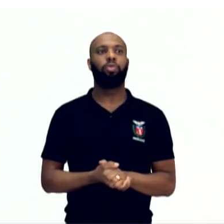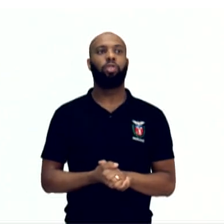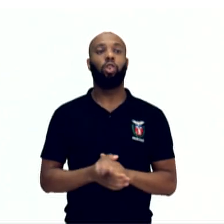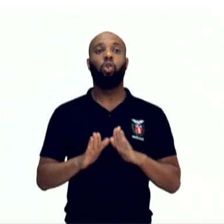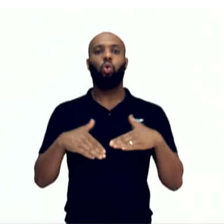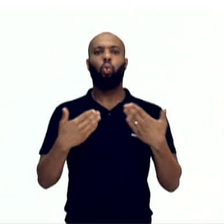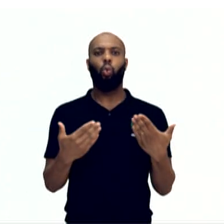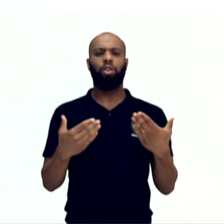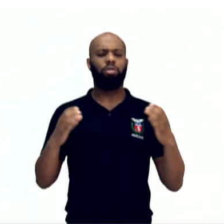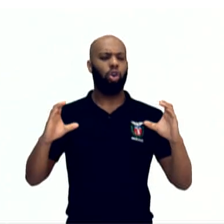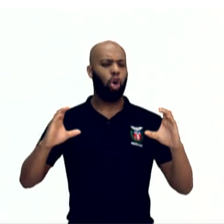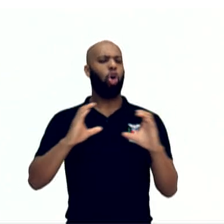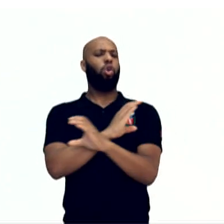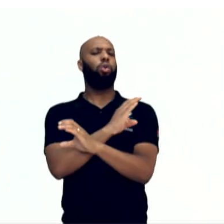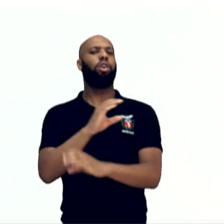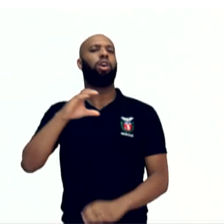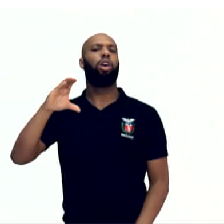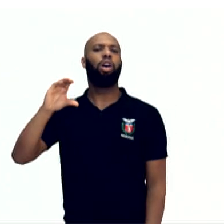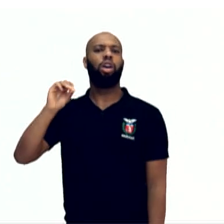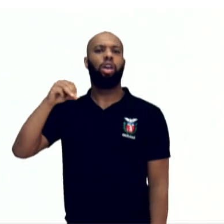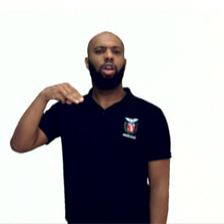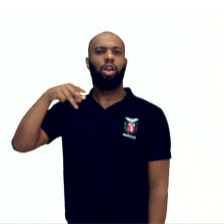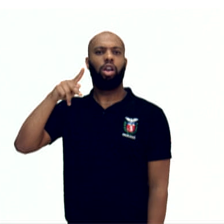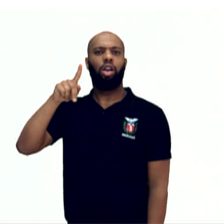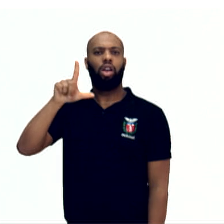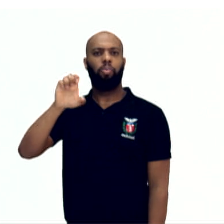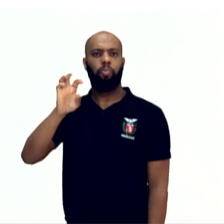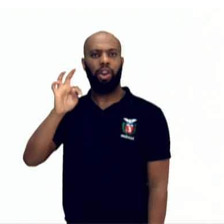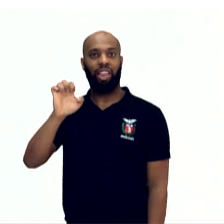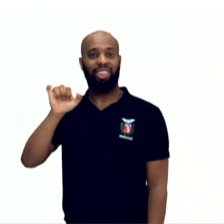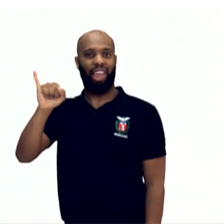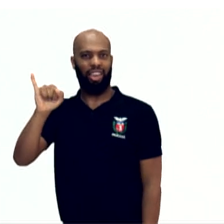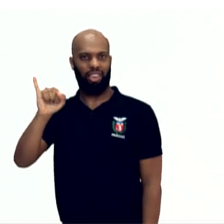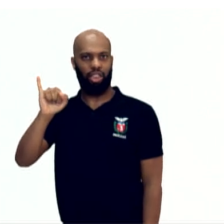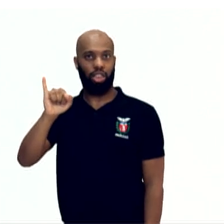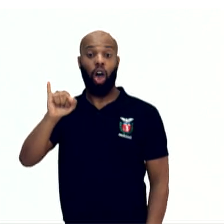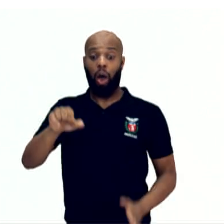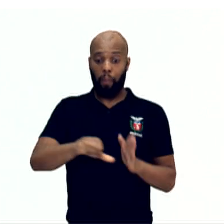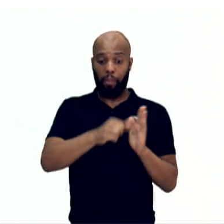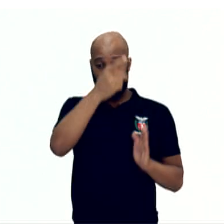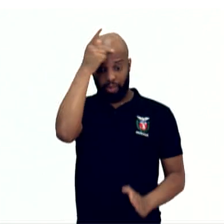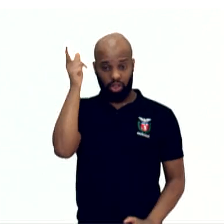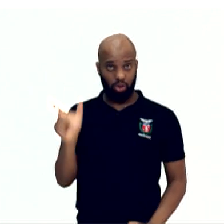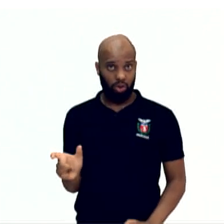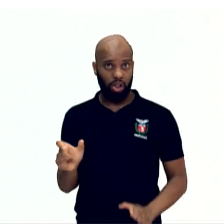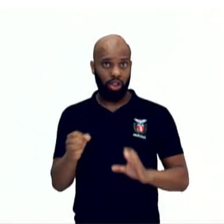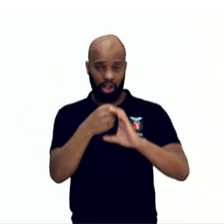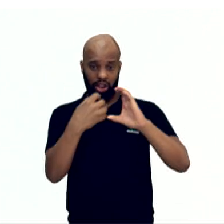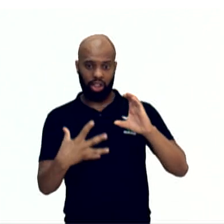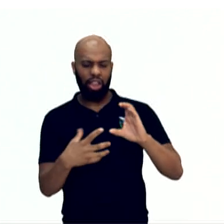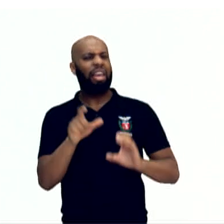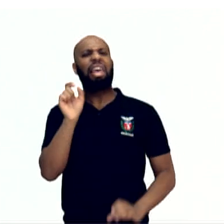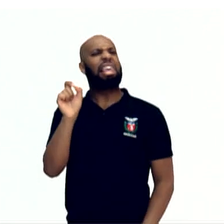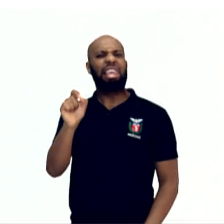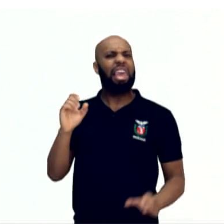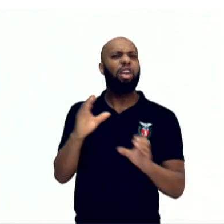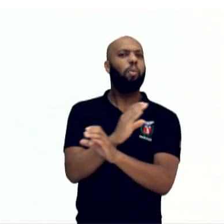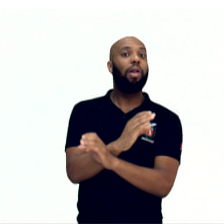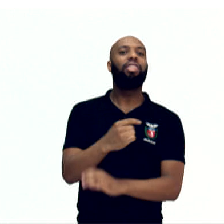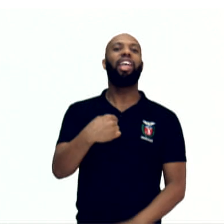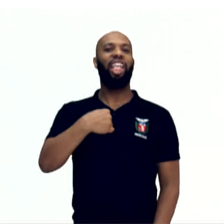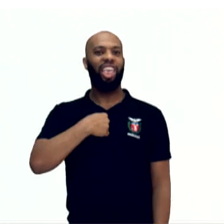Quando completei. Lembra que a primeira pessoa é uma característica, né? Quando completei. Quem completei? Eu. Quando